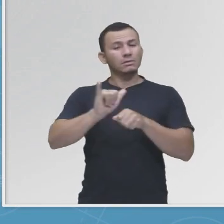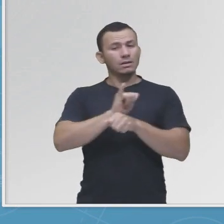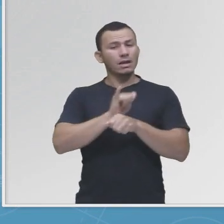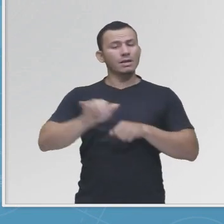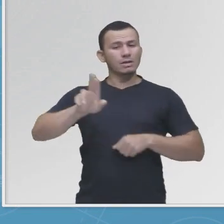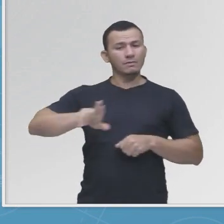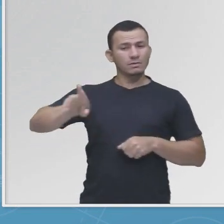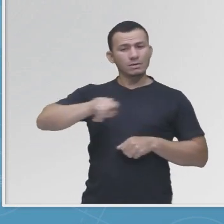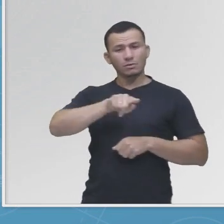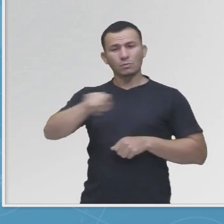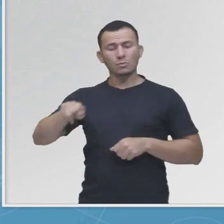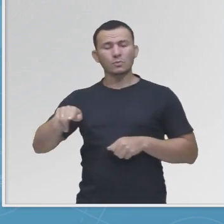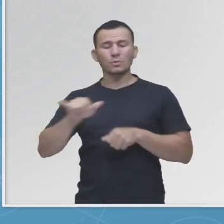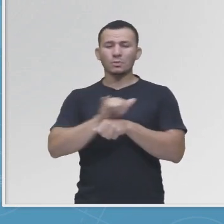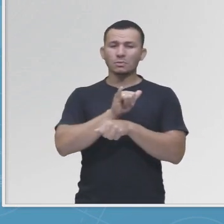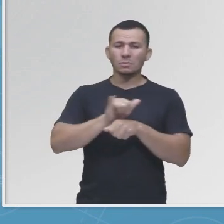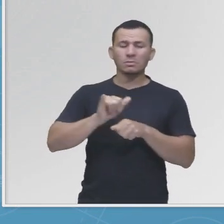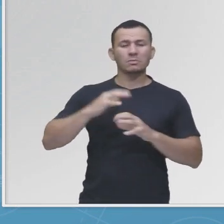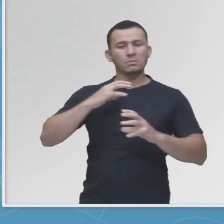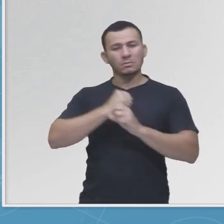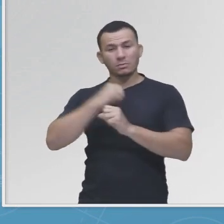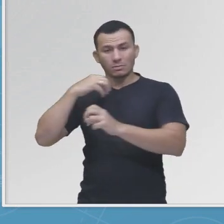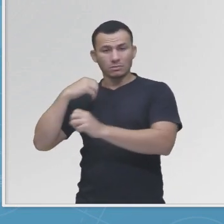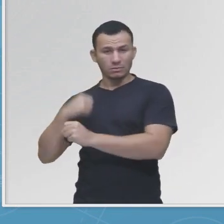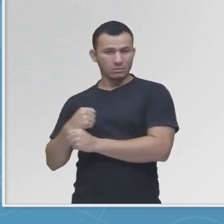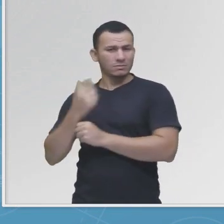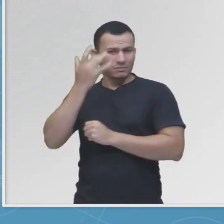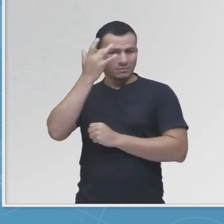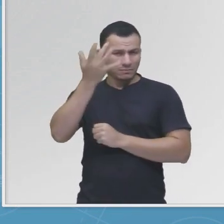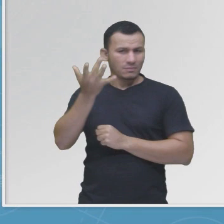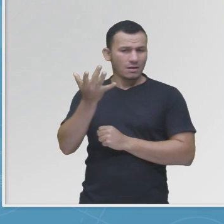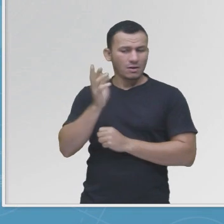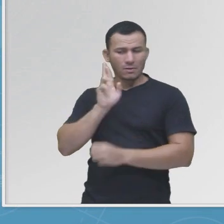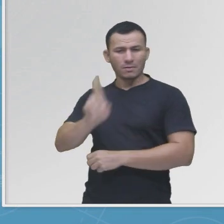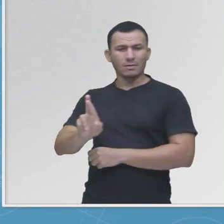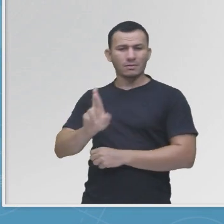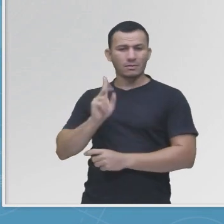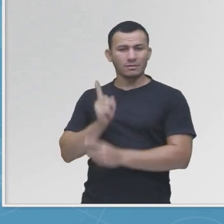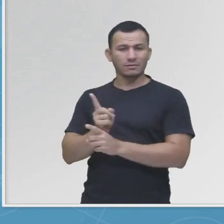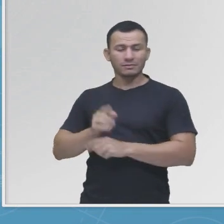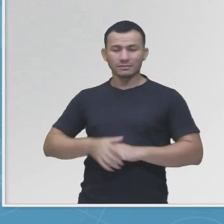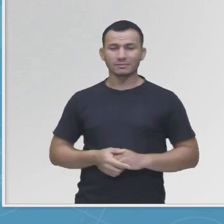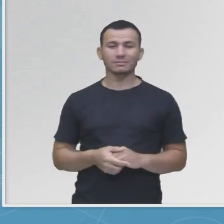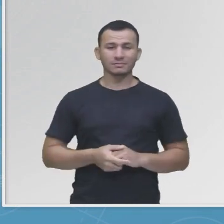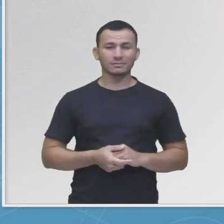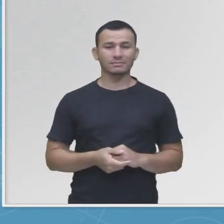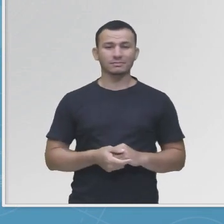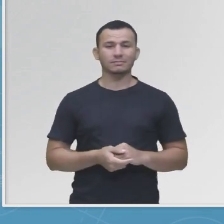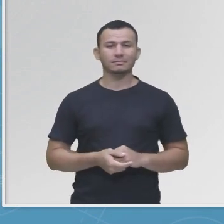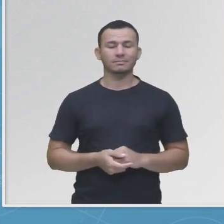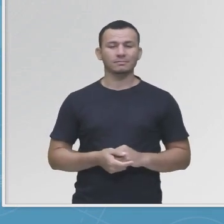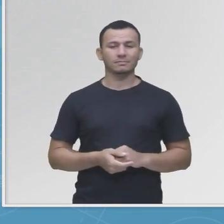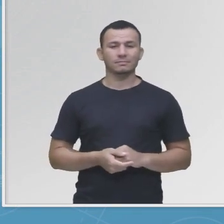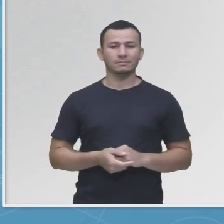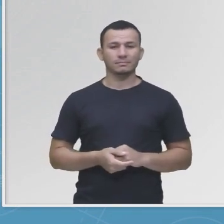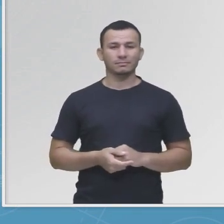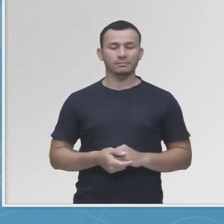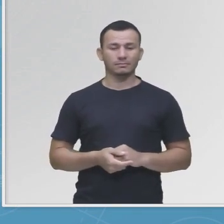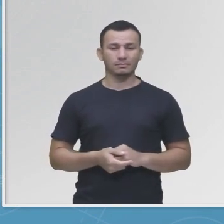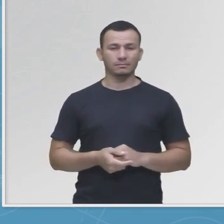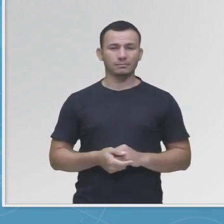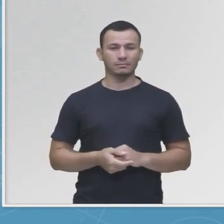que podemos utilizar para facilitar a resolução de cálculos. Perfeito? Na